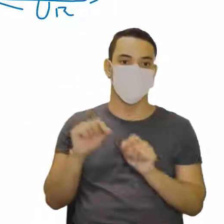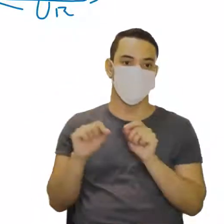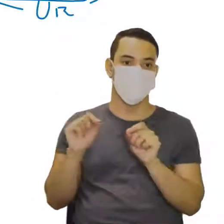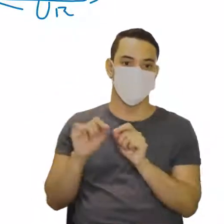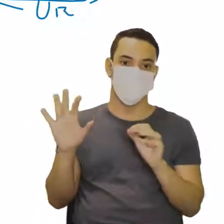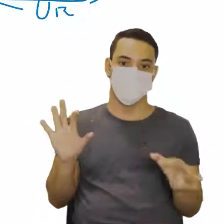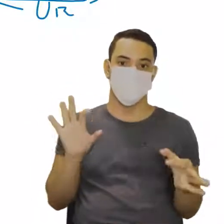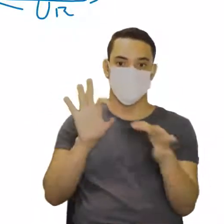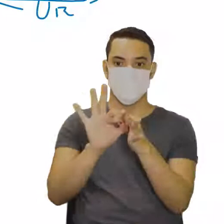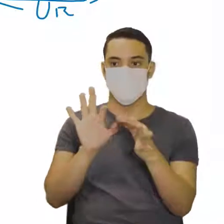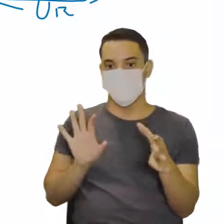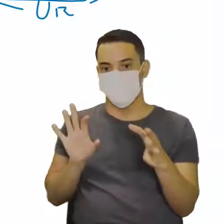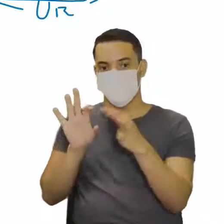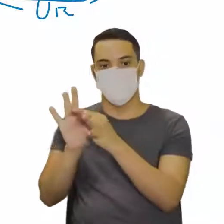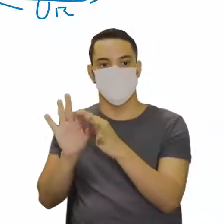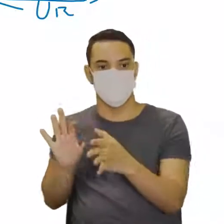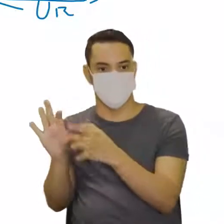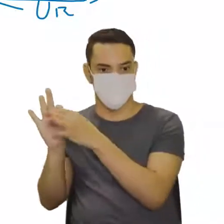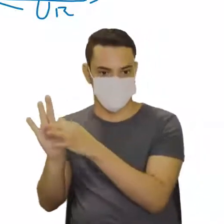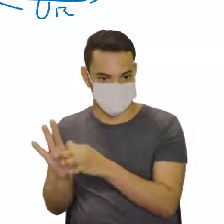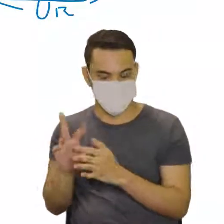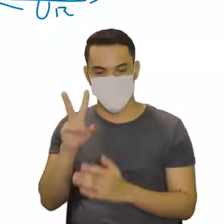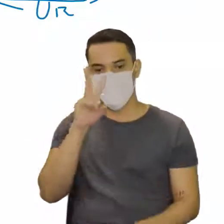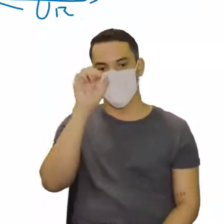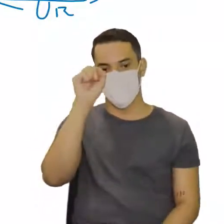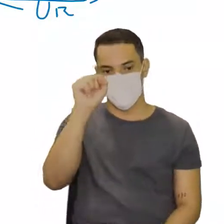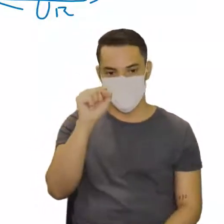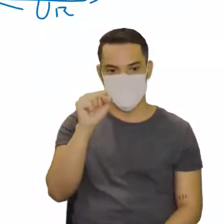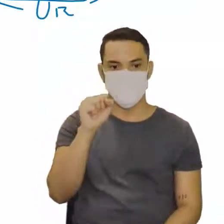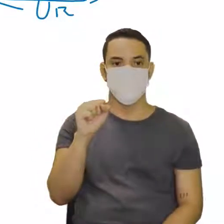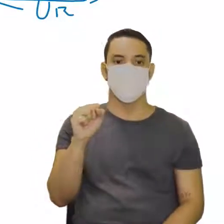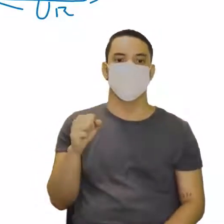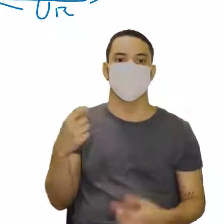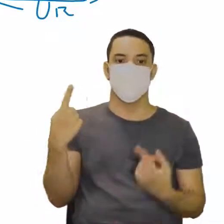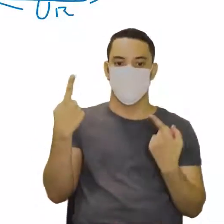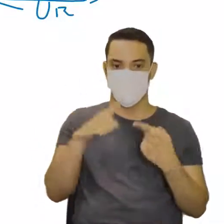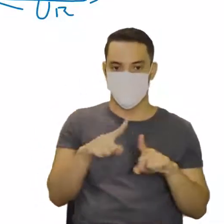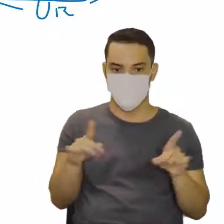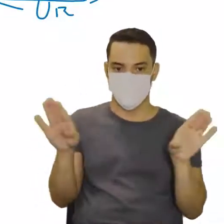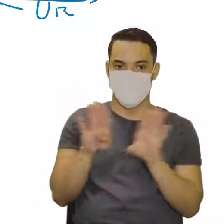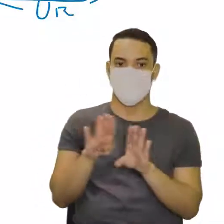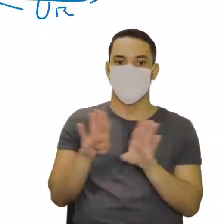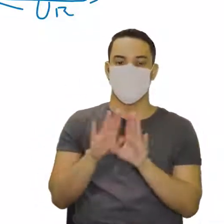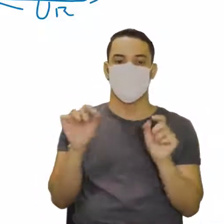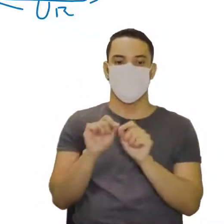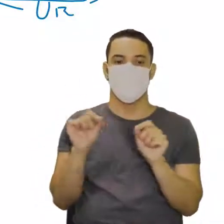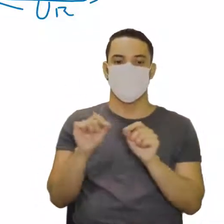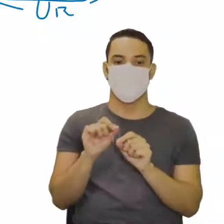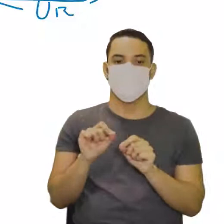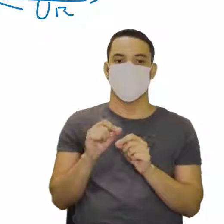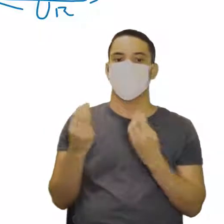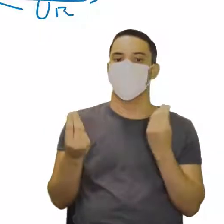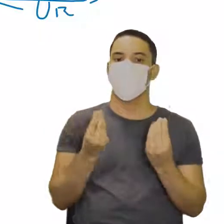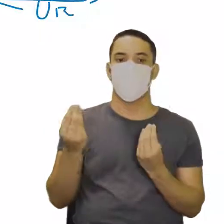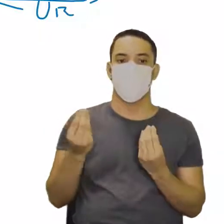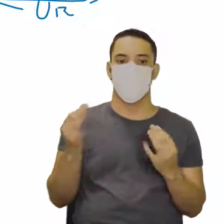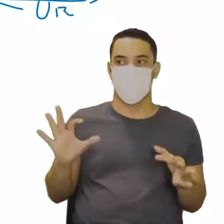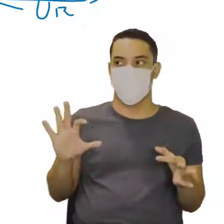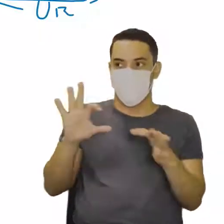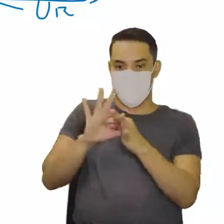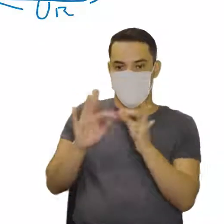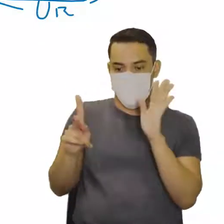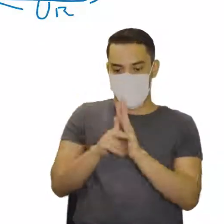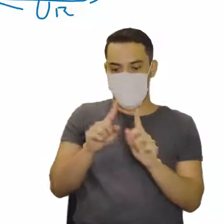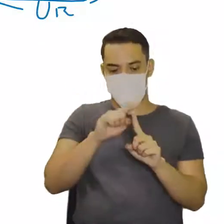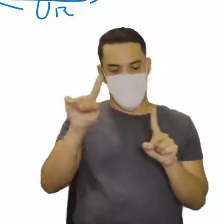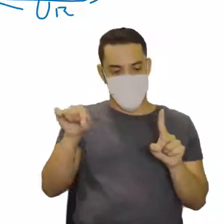associação da força eletromotriz, força contra-eletromotriz, fazer a resistência equivalente do circuito